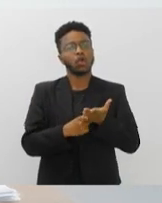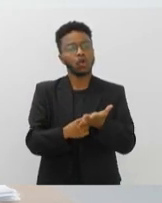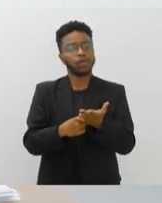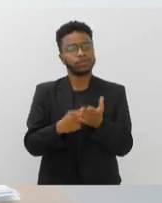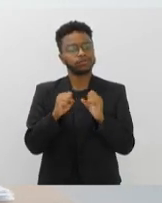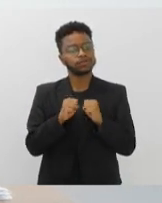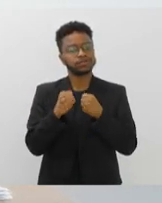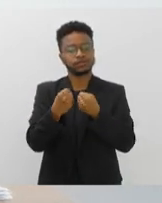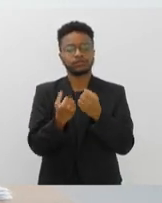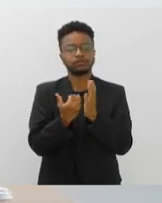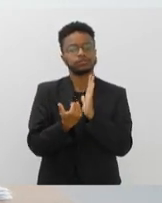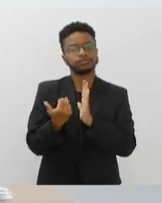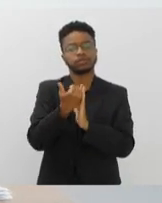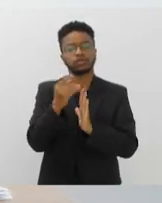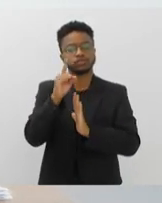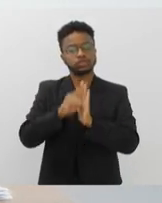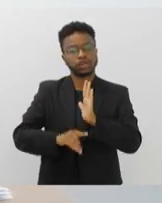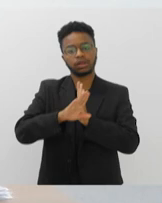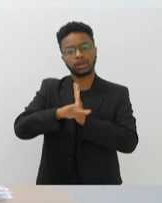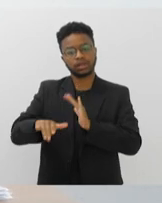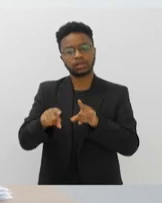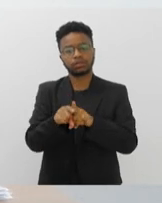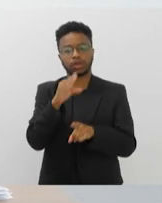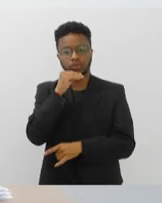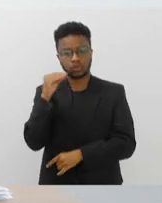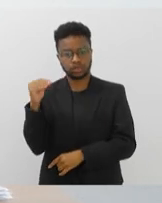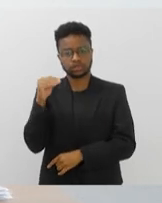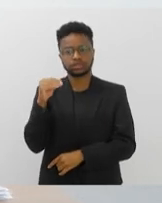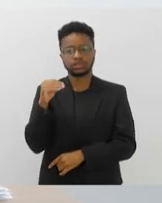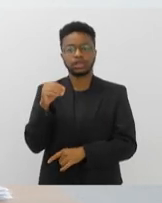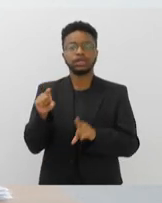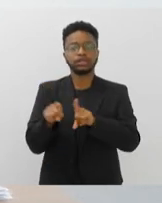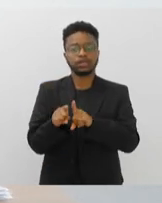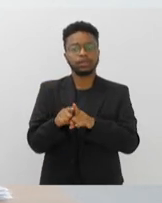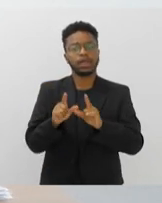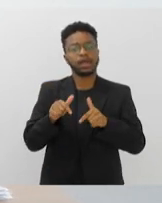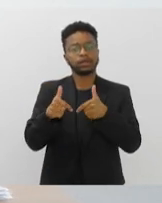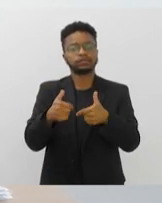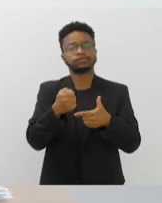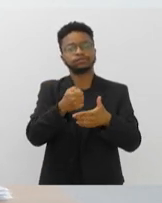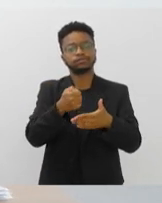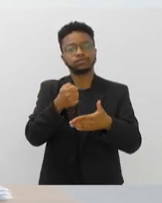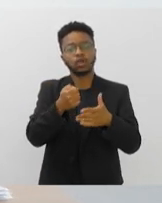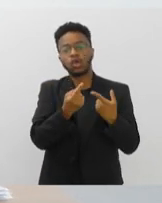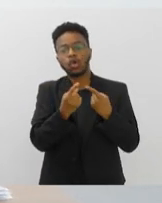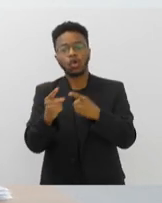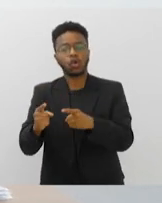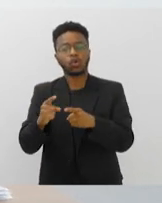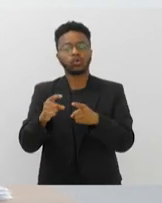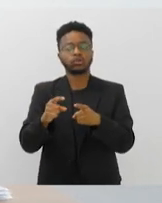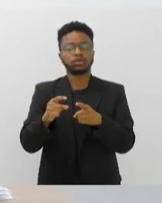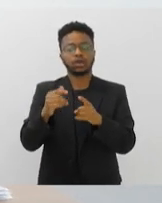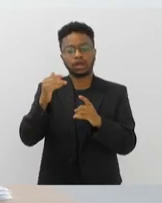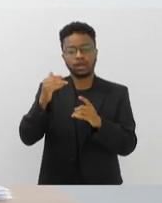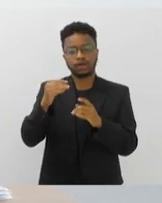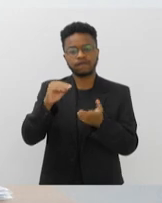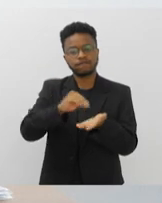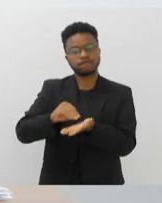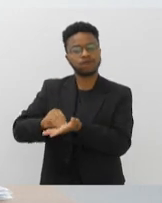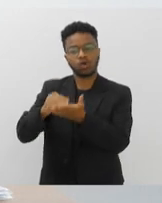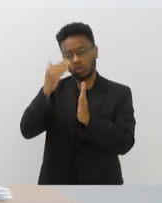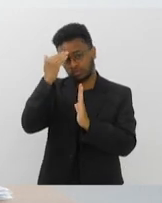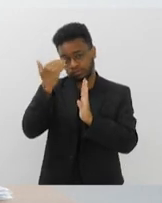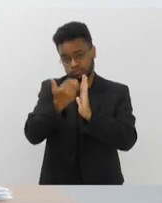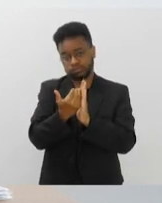intransigente do direito de crianças e adolescentes e no enfrentamento à violações que são muitas e não são apenas pela